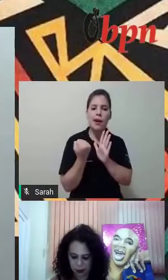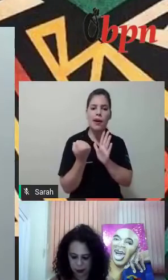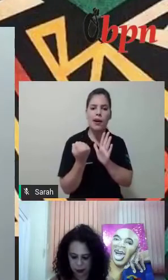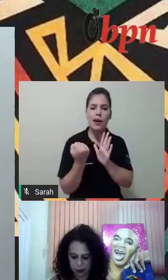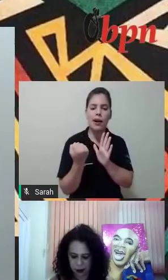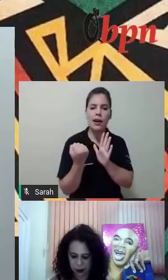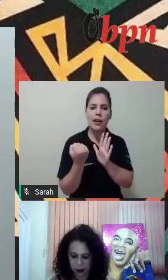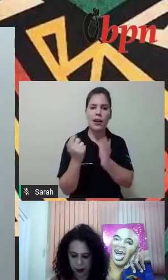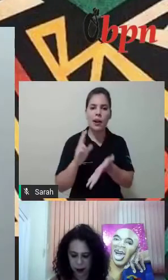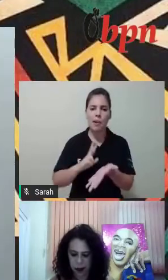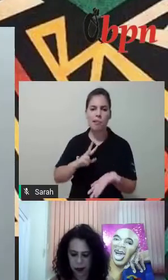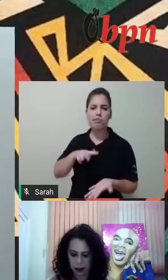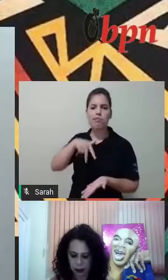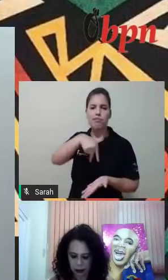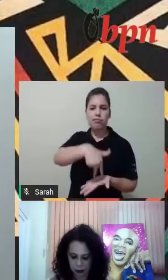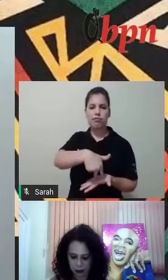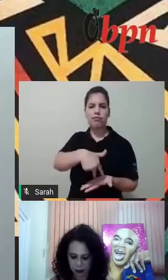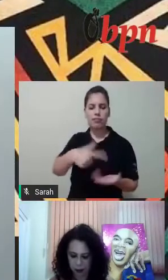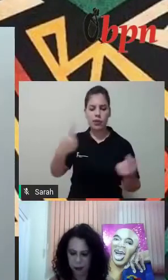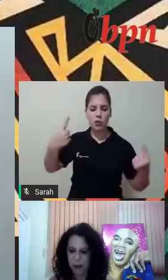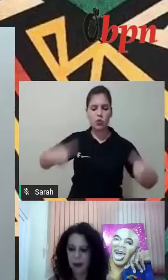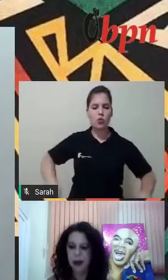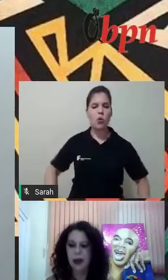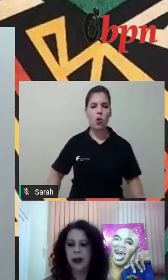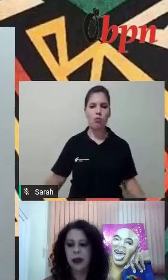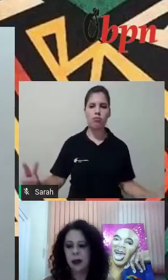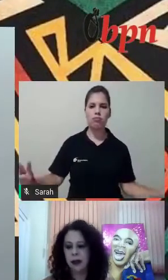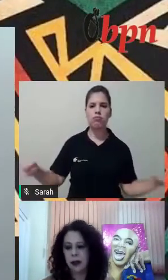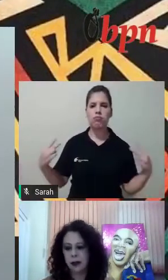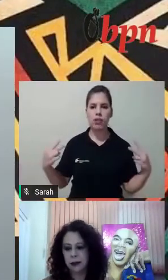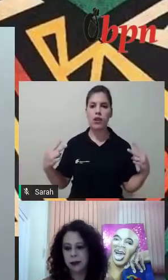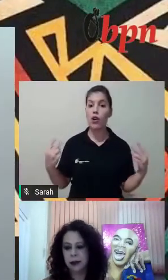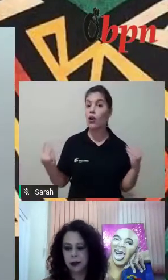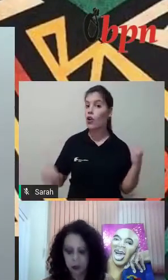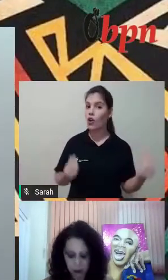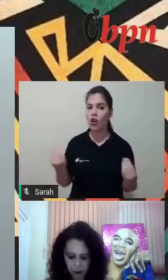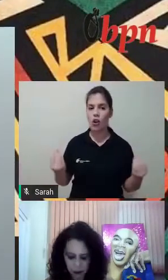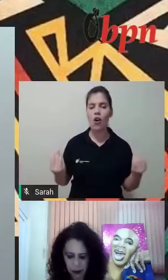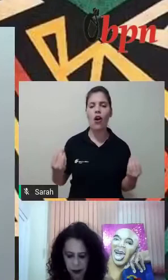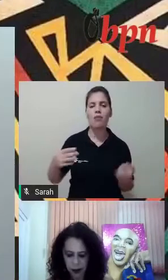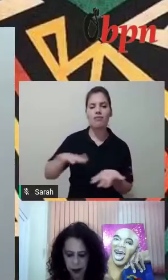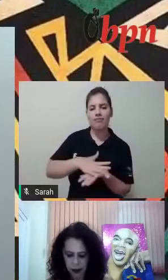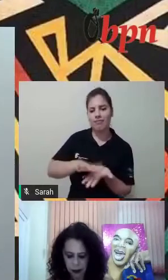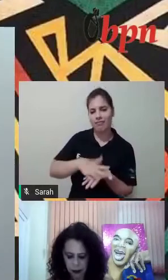né? Que é o samba, né? Então,